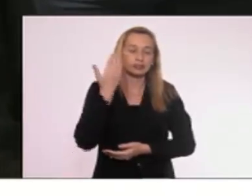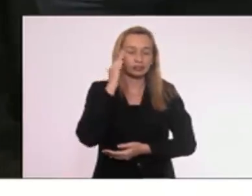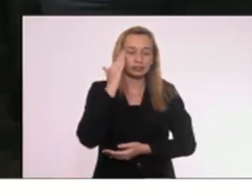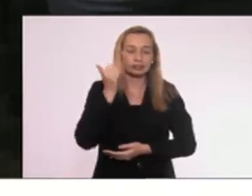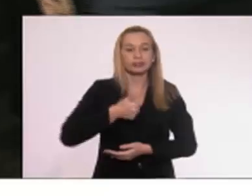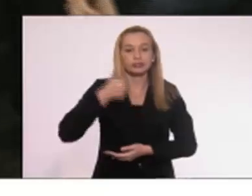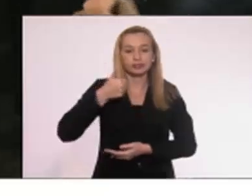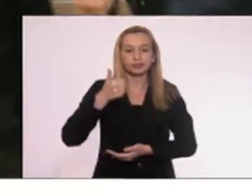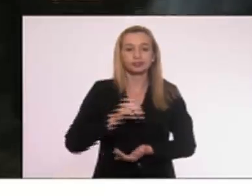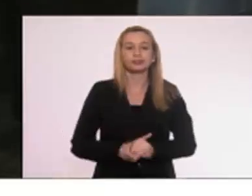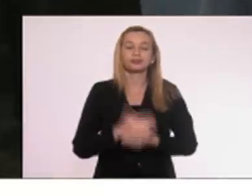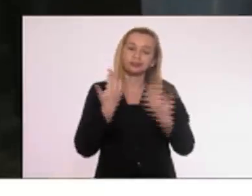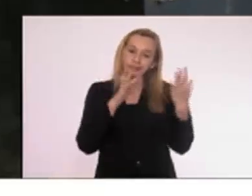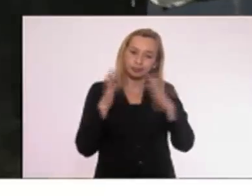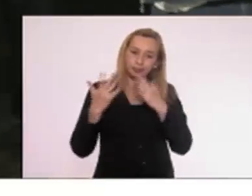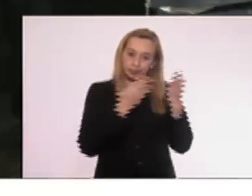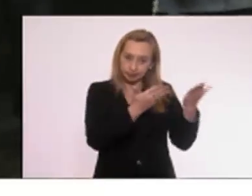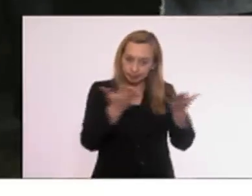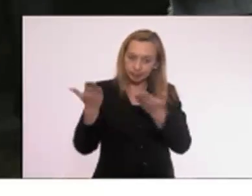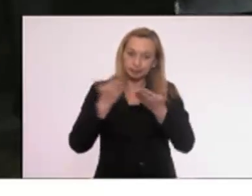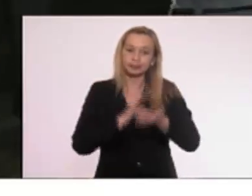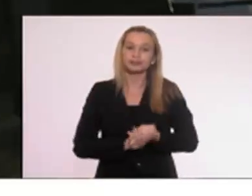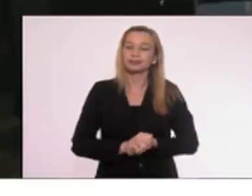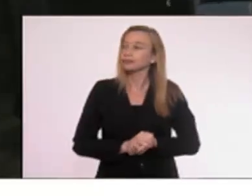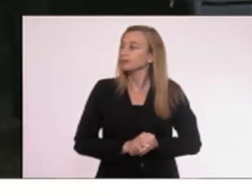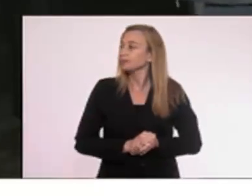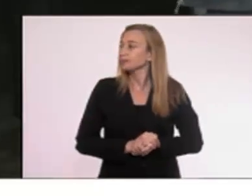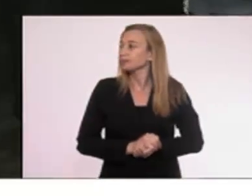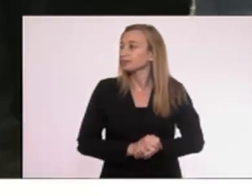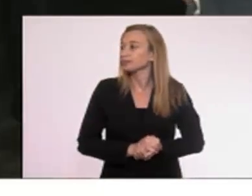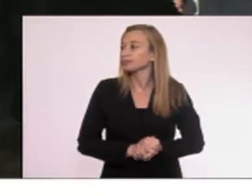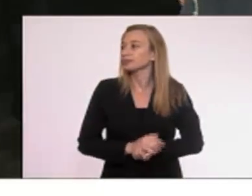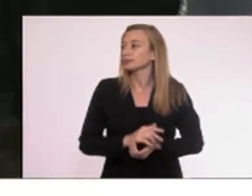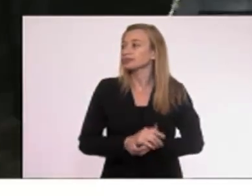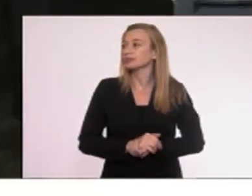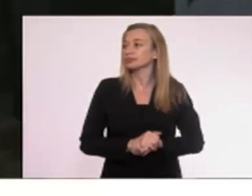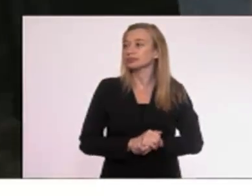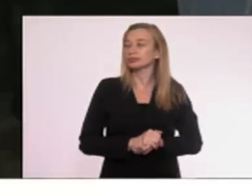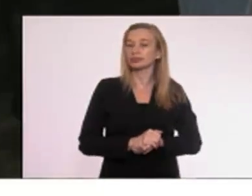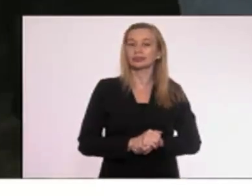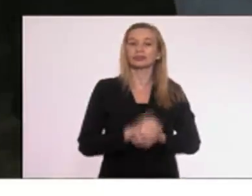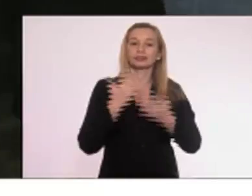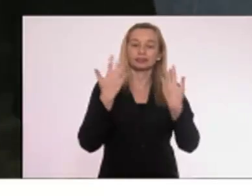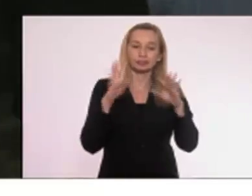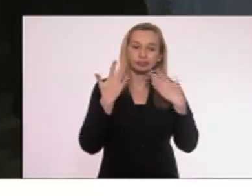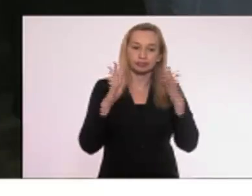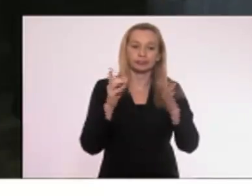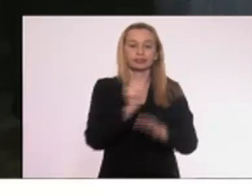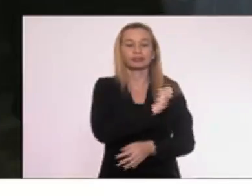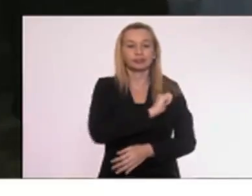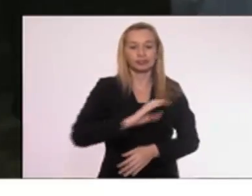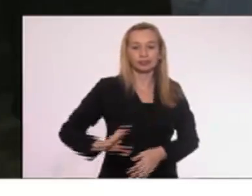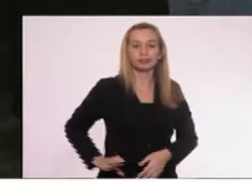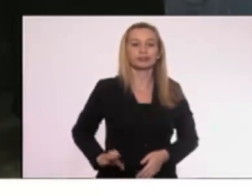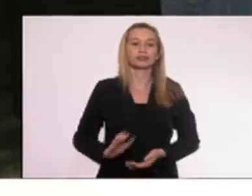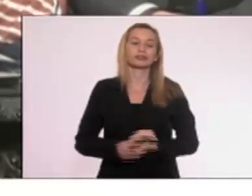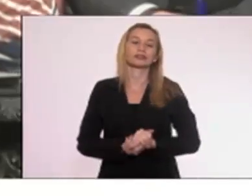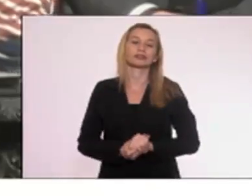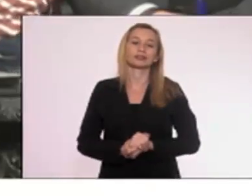aqui presentes. E é uma vitória da saúde, uma vitória do consenso dessa casa, e parabenizar o presidente André Siciliano pela